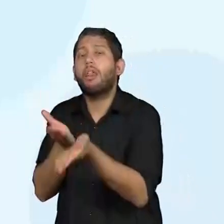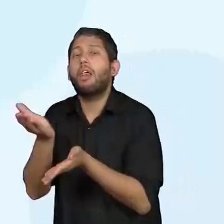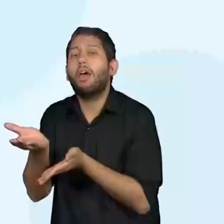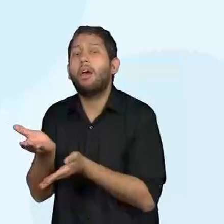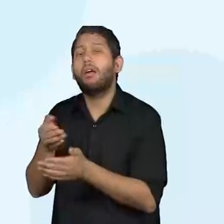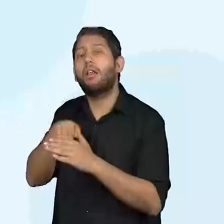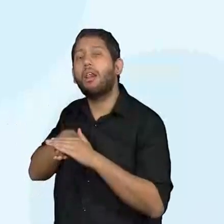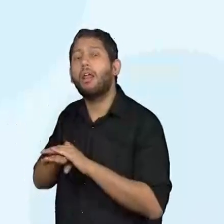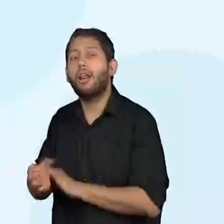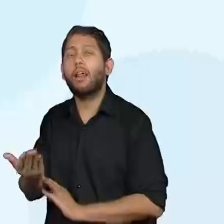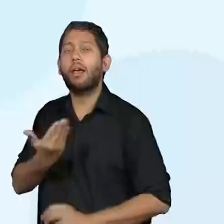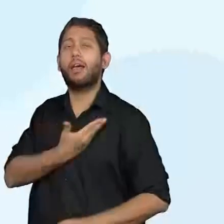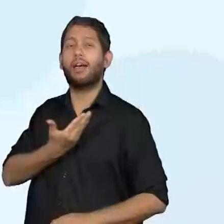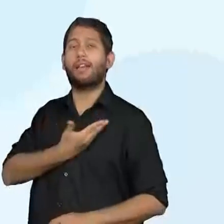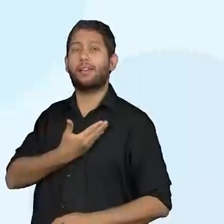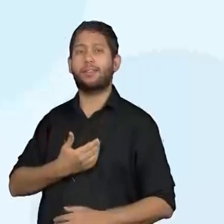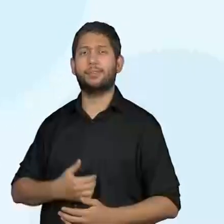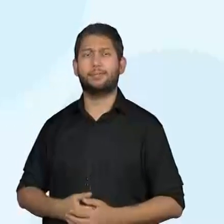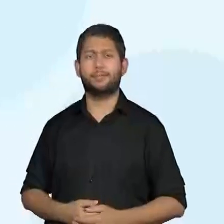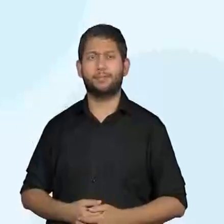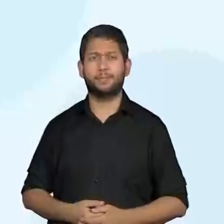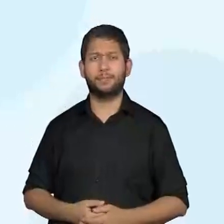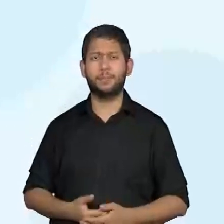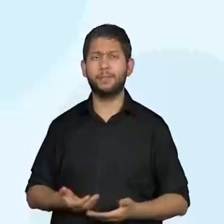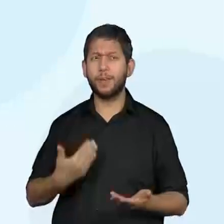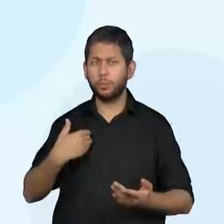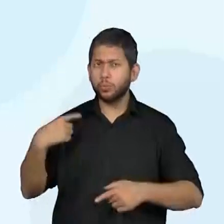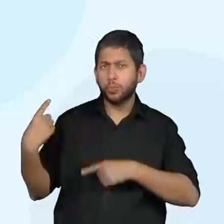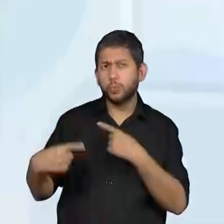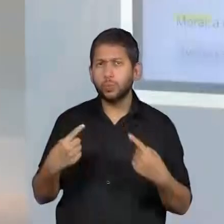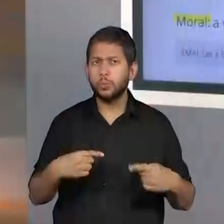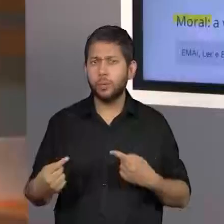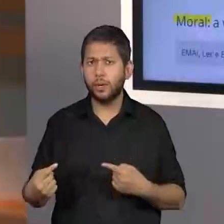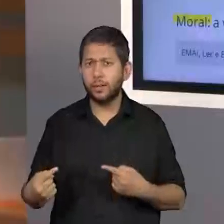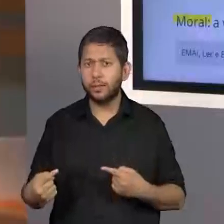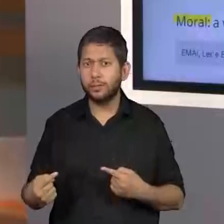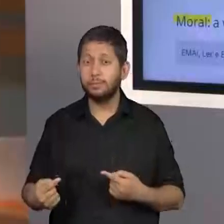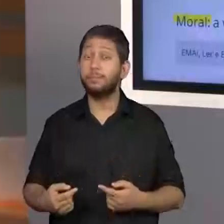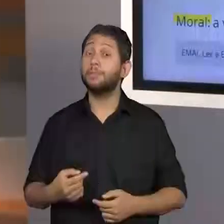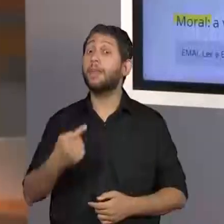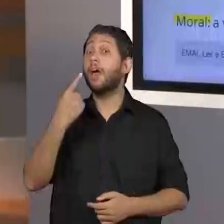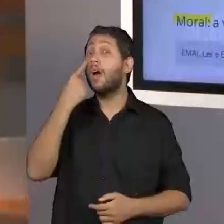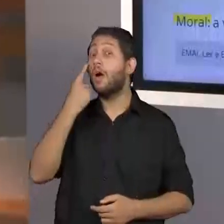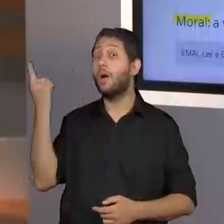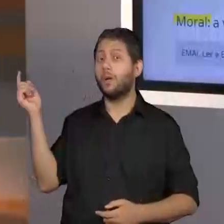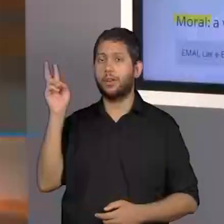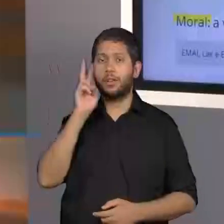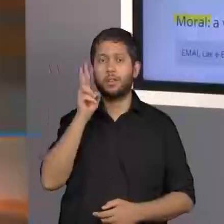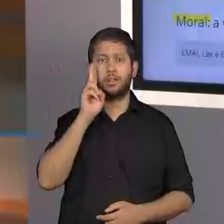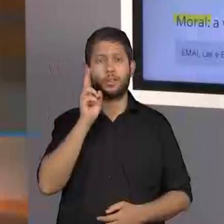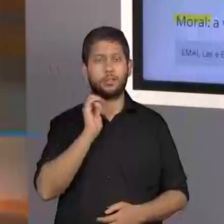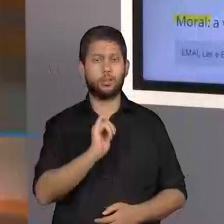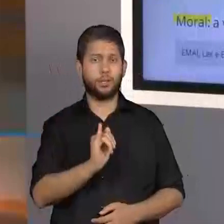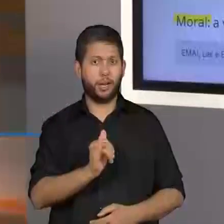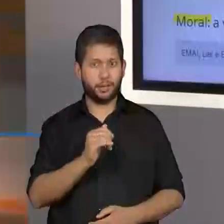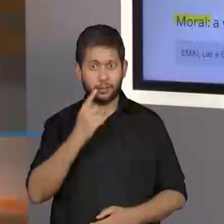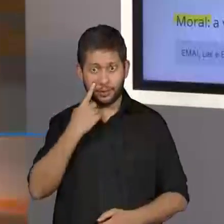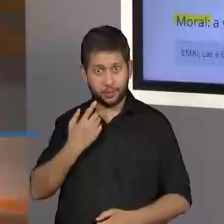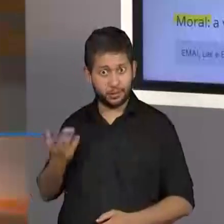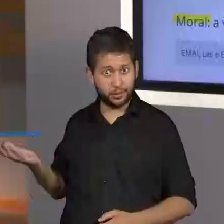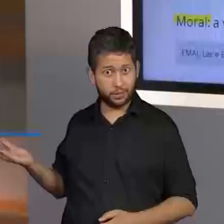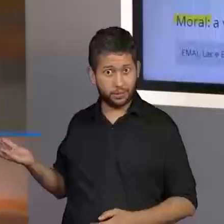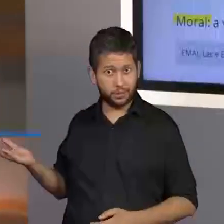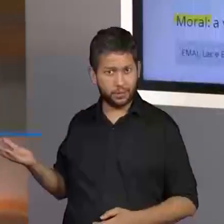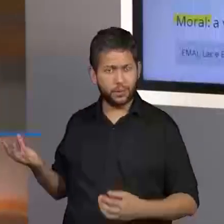uma discussão a respeito disso? Vamos pensar juntinhos aí a respeito dessa narrativa, dessa fábula e